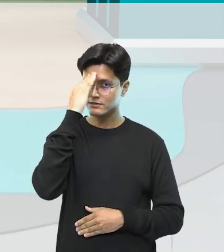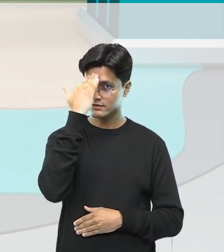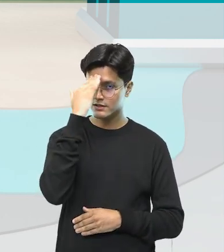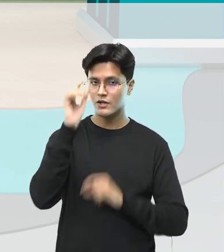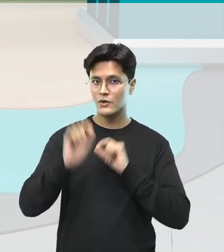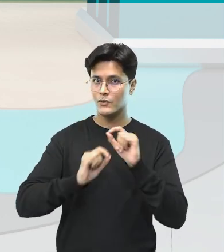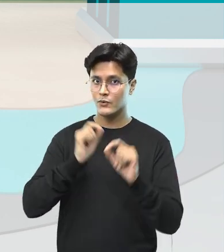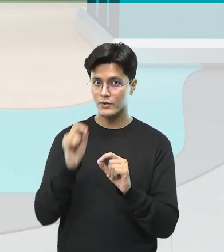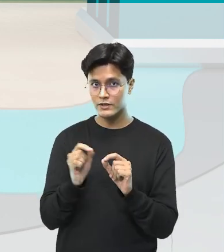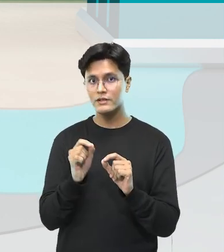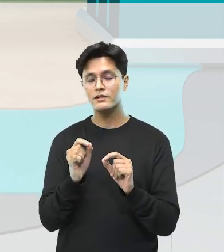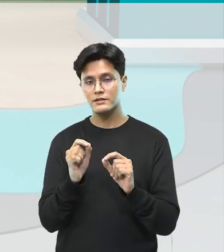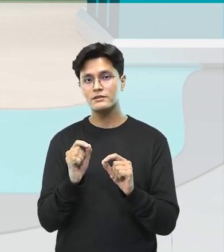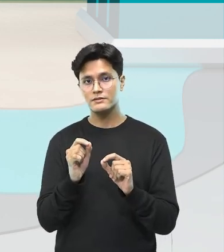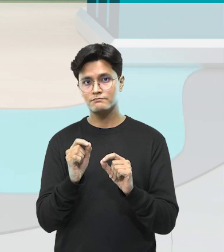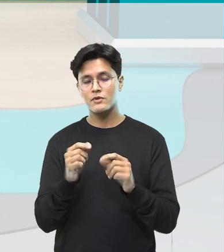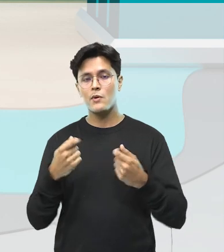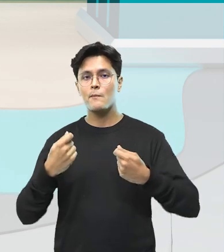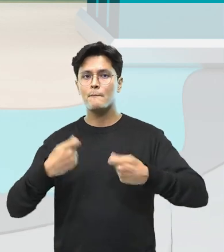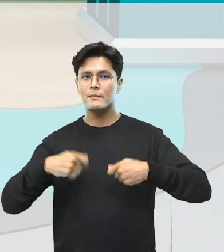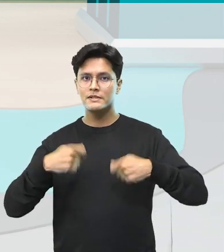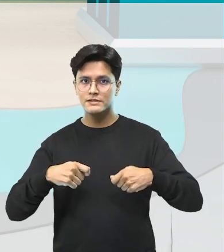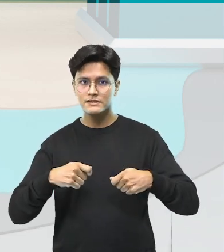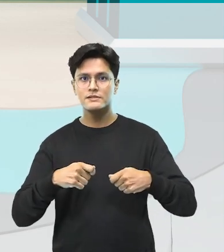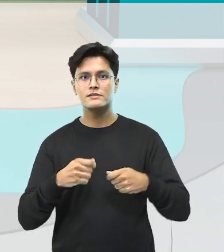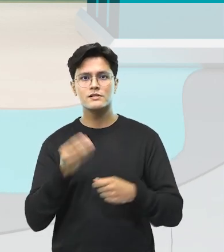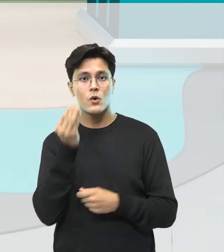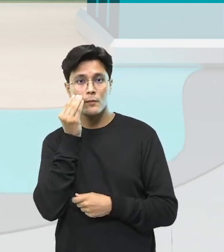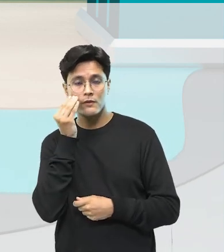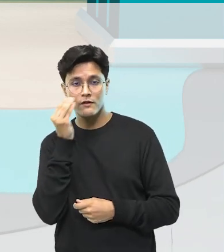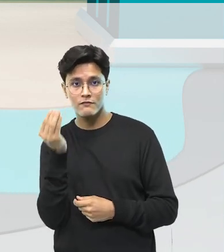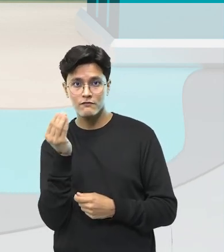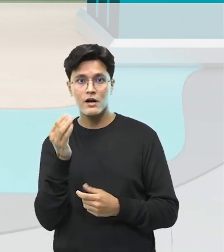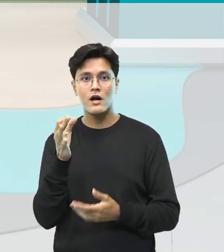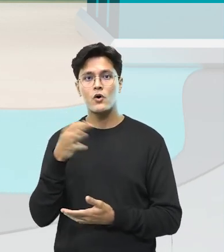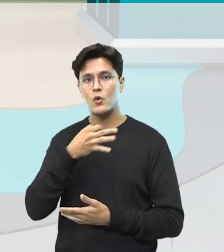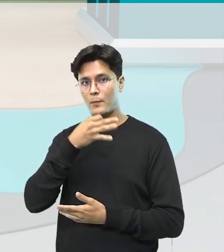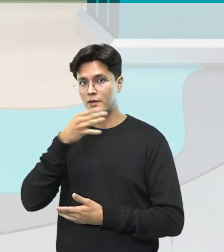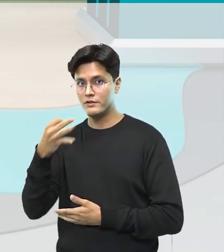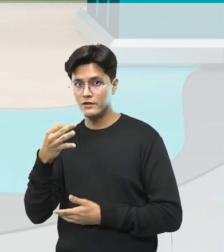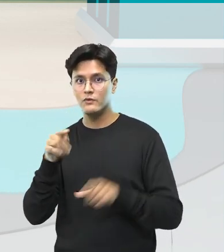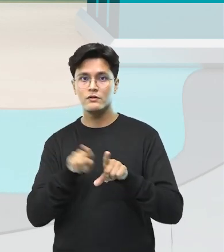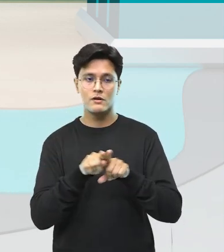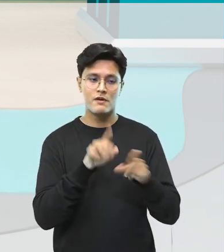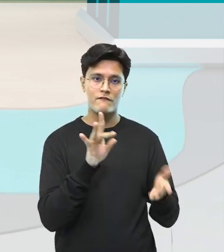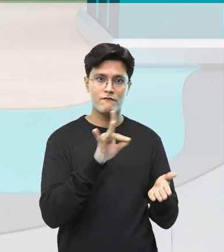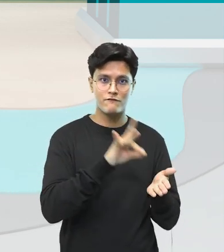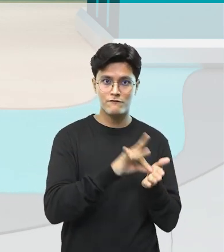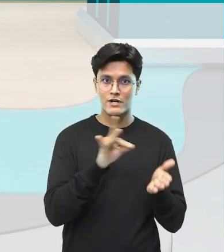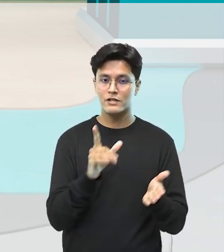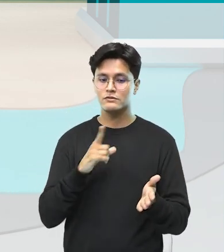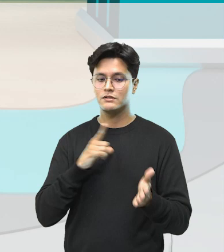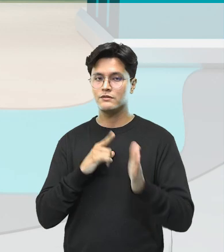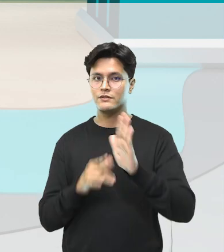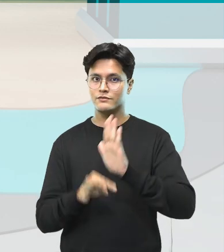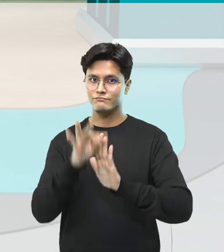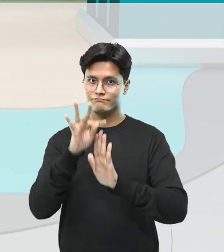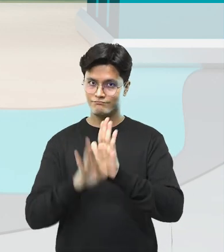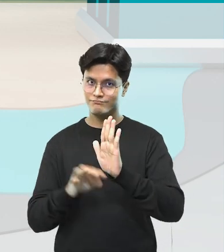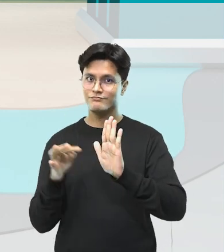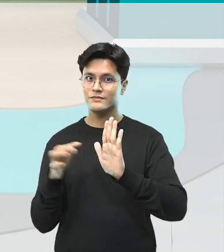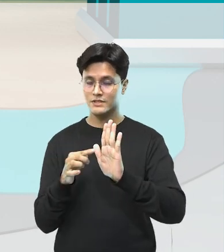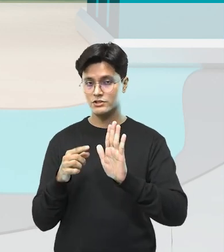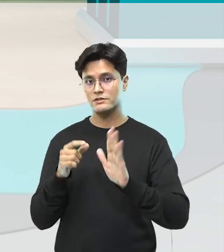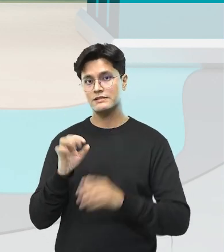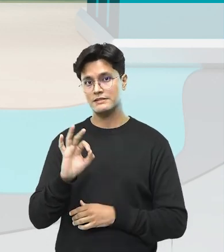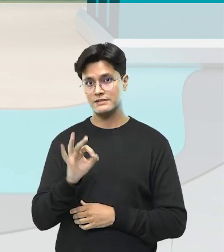apreciação e réplica, nós temos que observar o fato e a opinião presente nos nossos textos, certo? Apreciação é quando